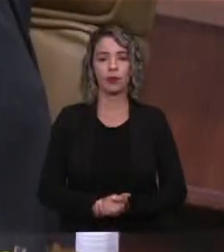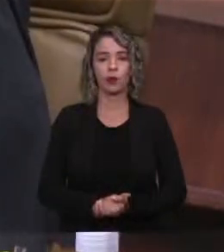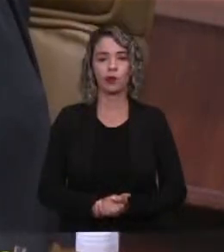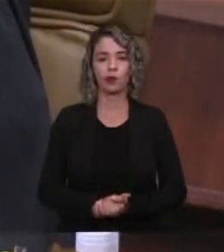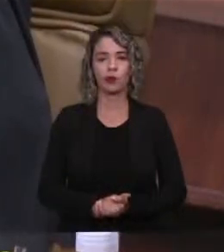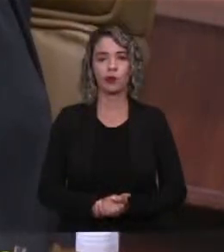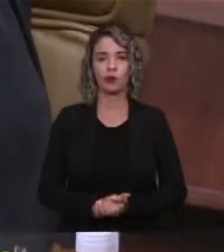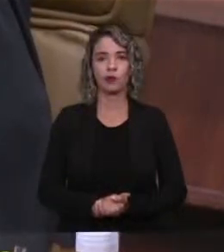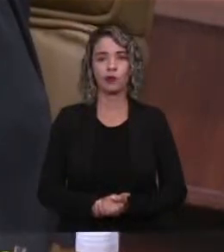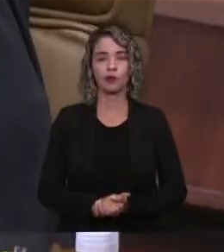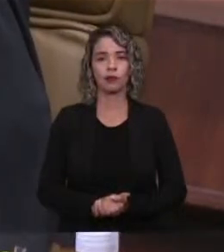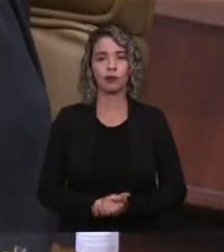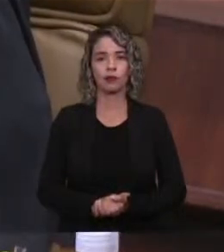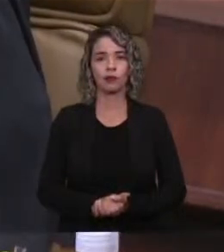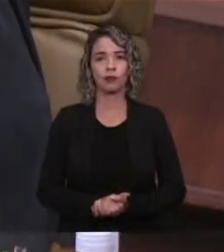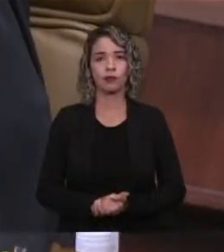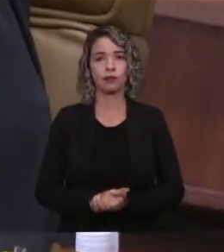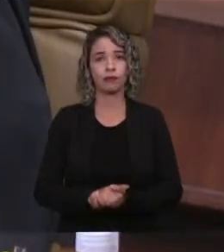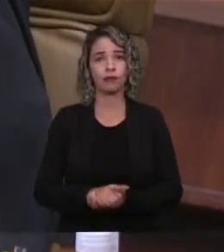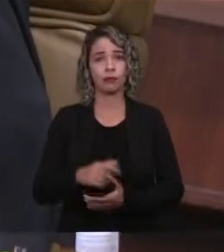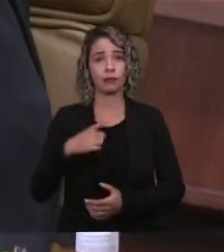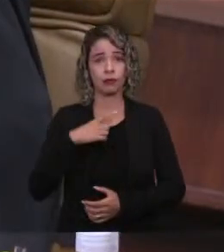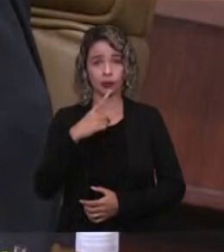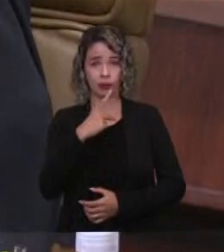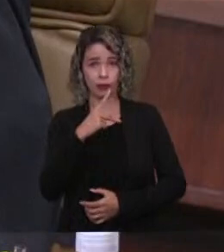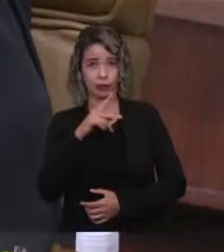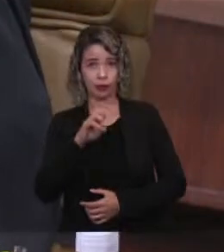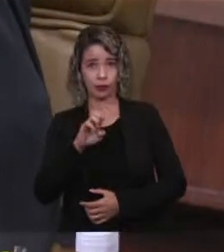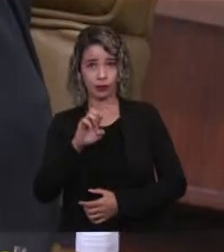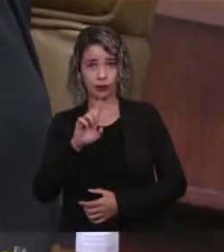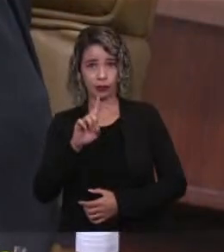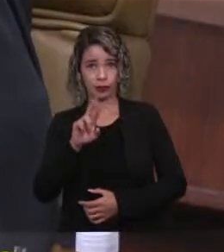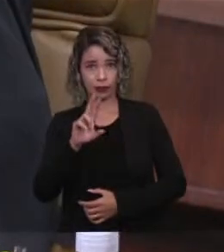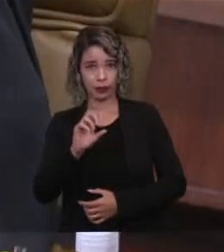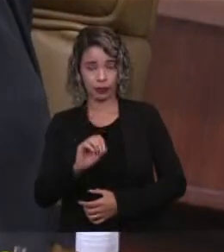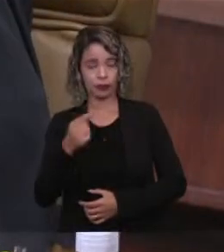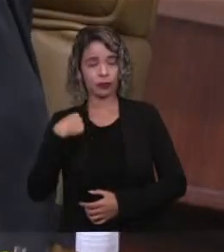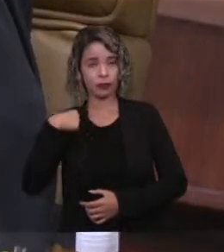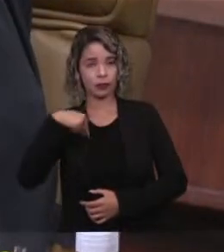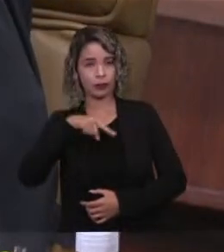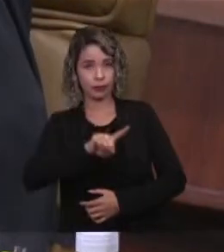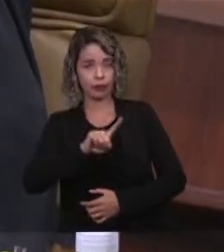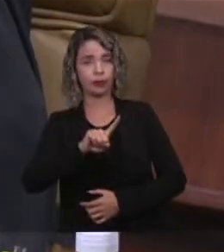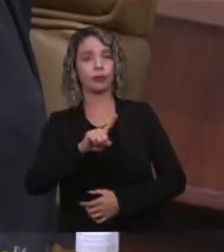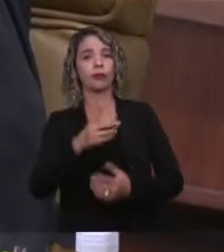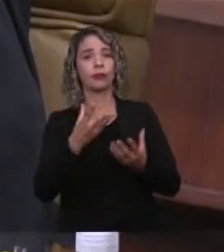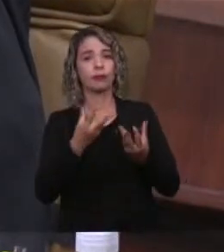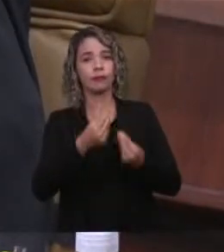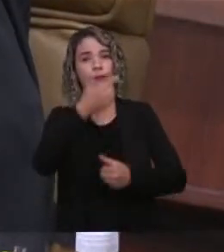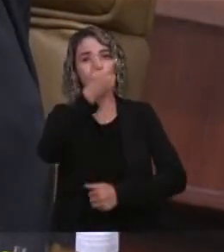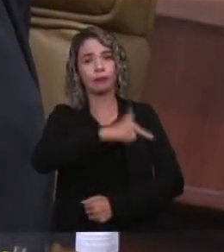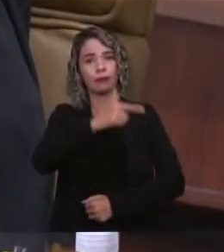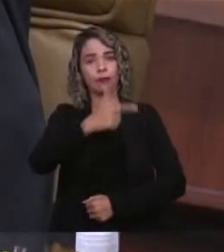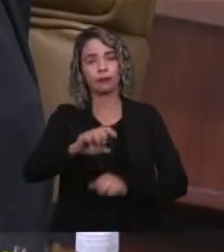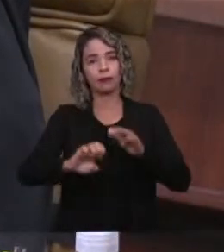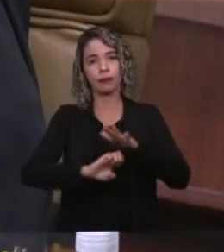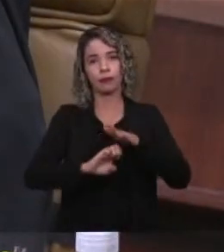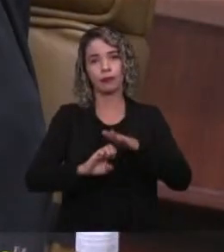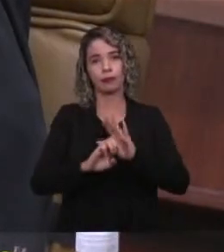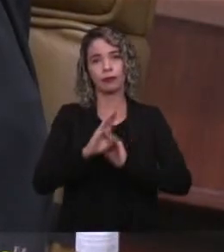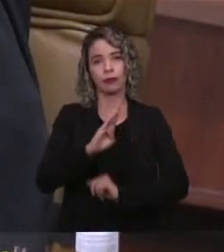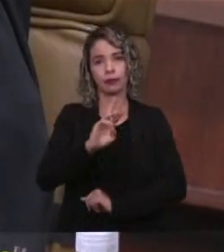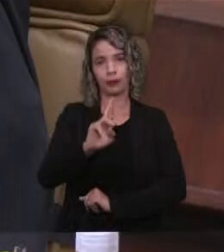as diversas entradas do senhor Pedro Paulo na BR Distribuidora, há a declaração